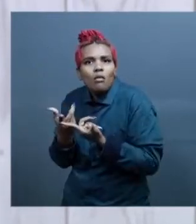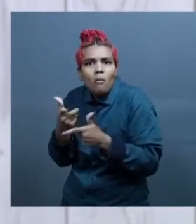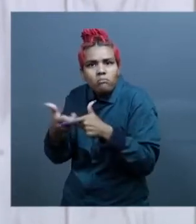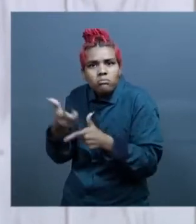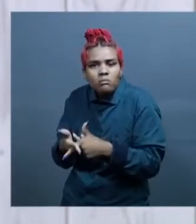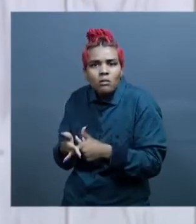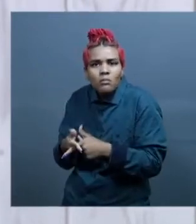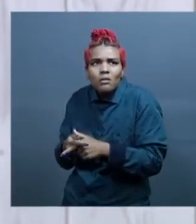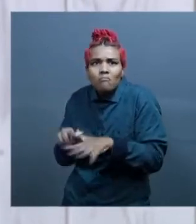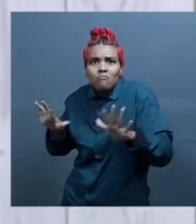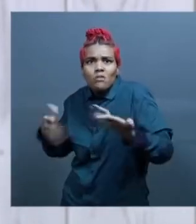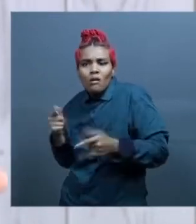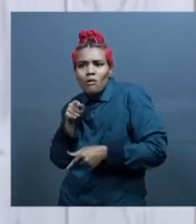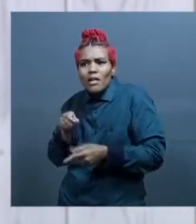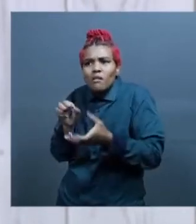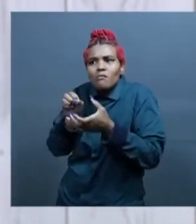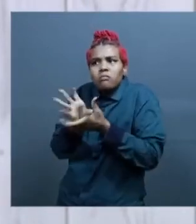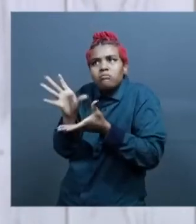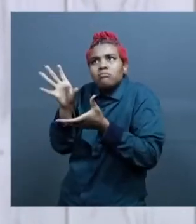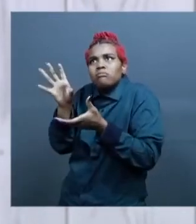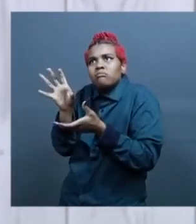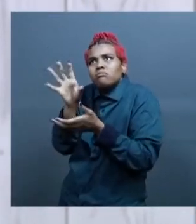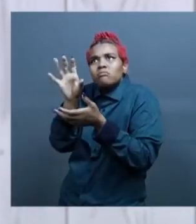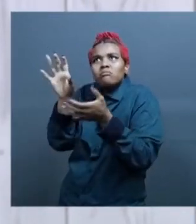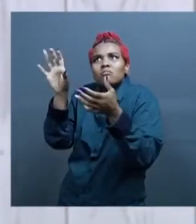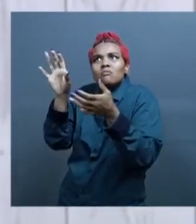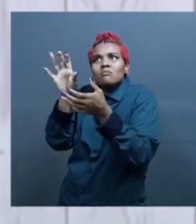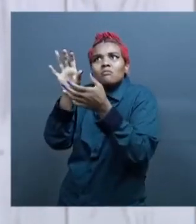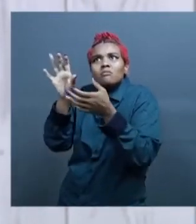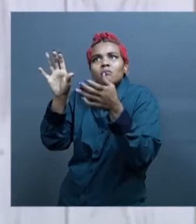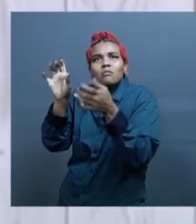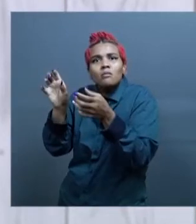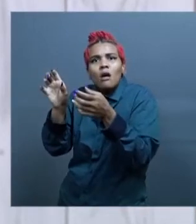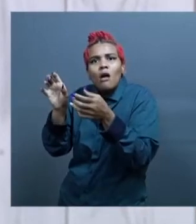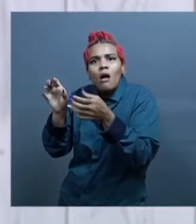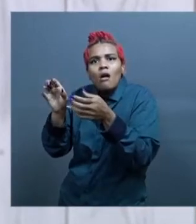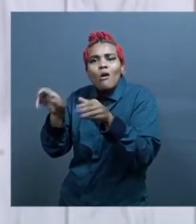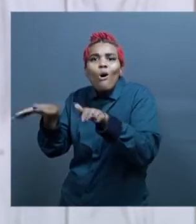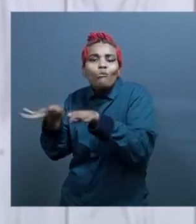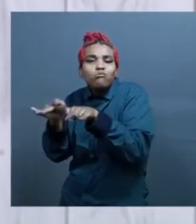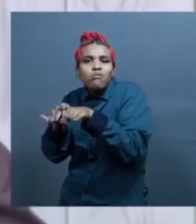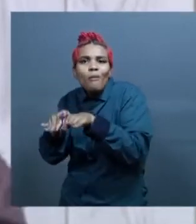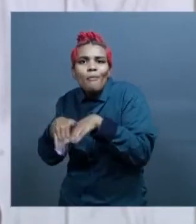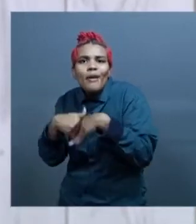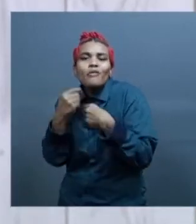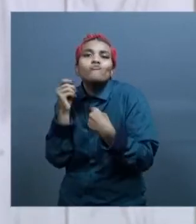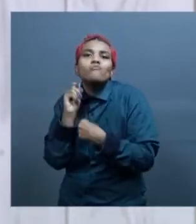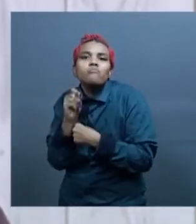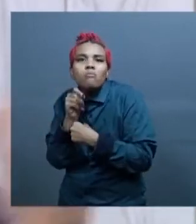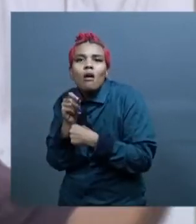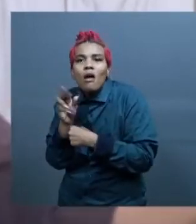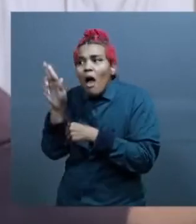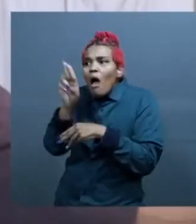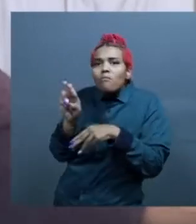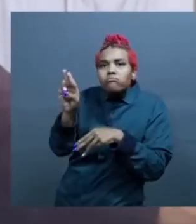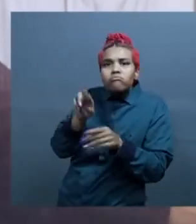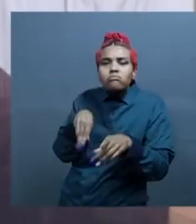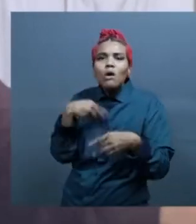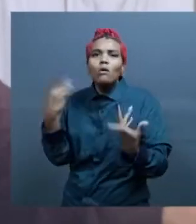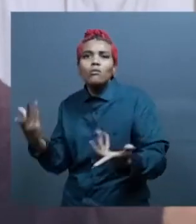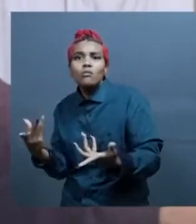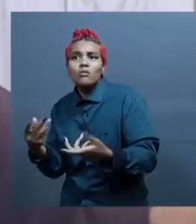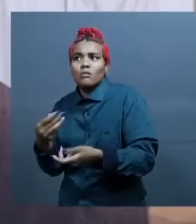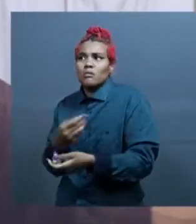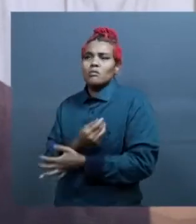muito no entanto você entender o processo integrado ao mesmo tempo que ele faz isso ele consome um produto que é com